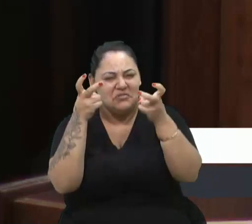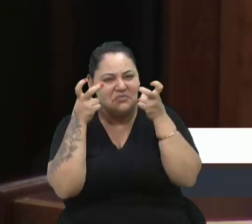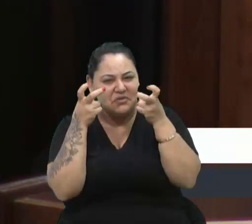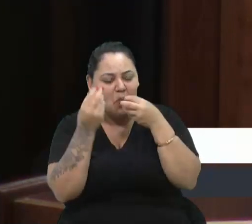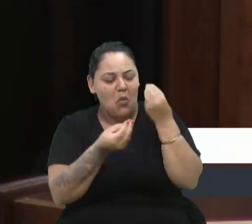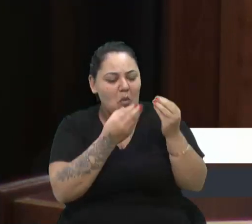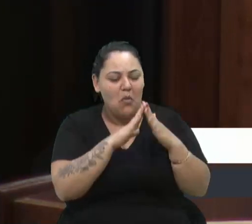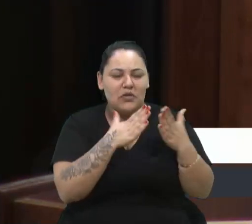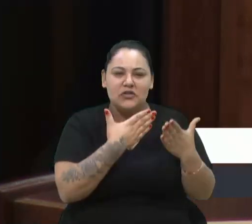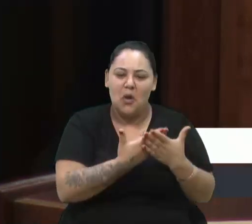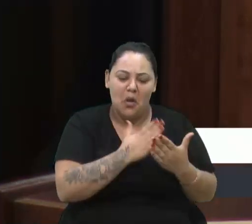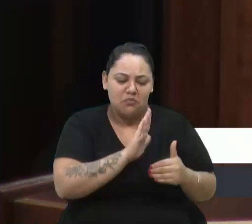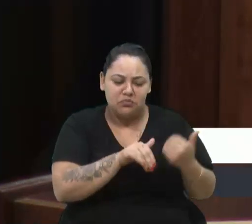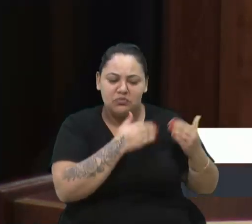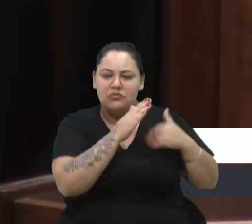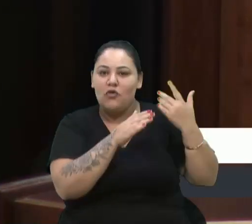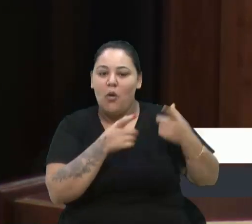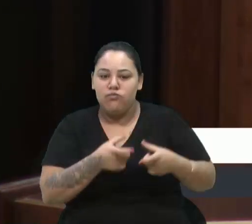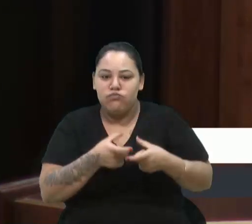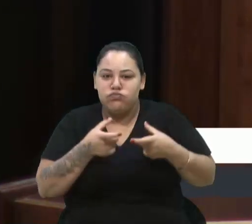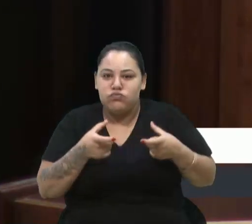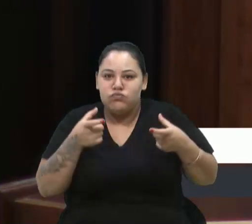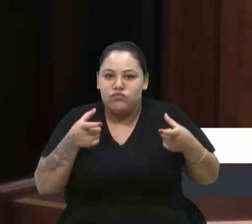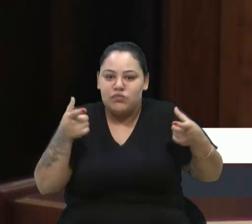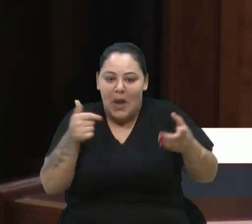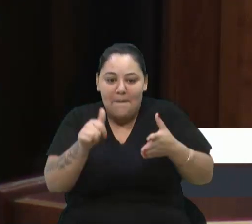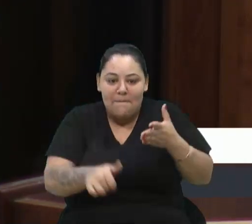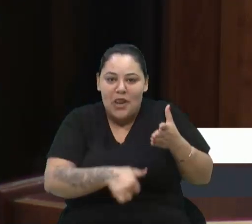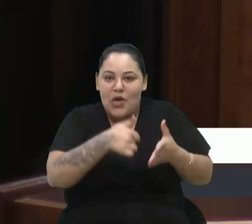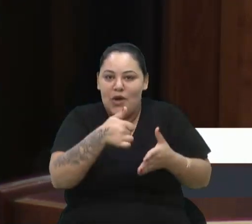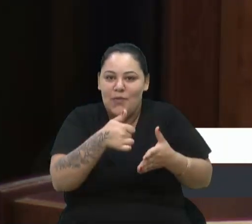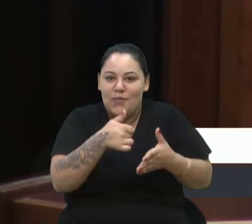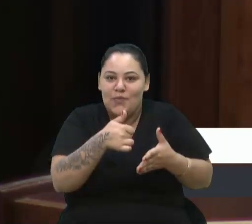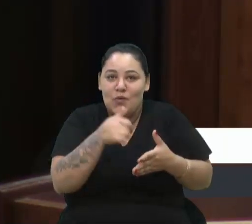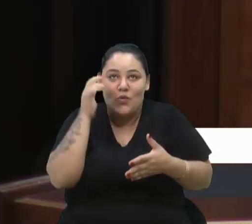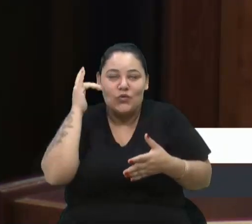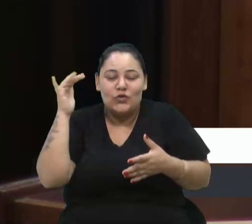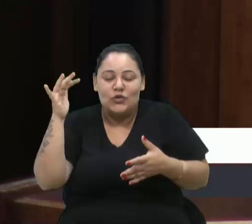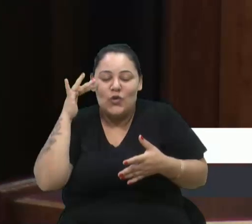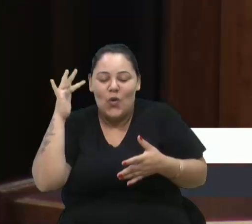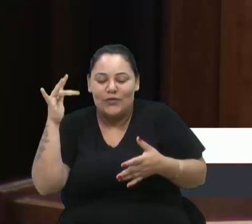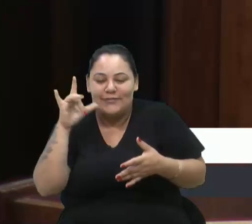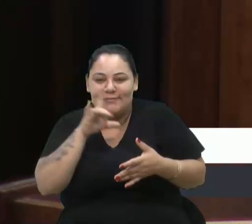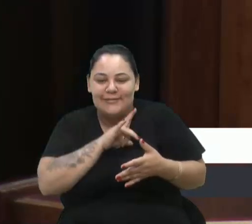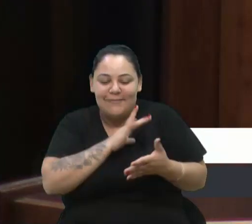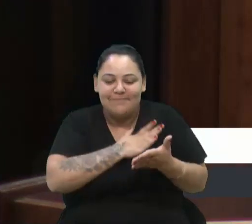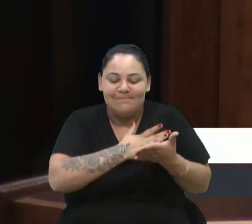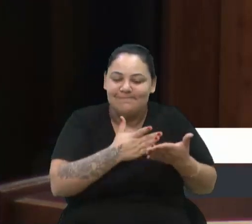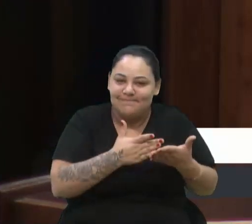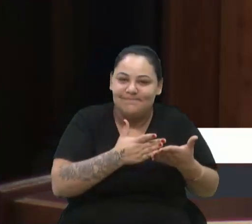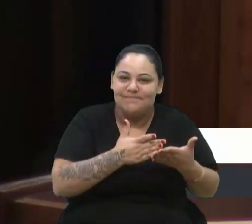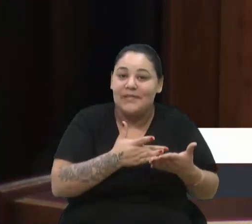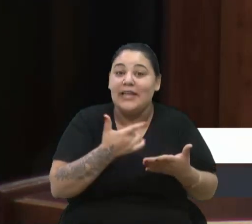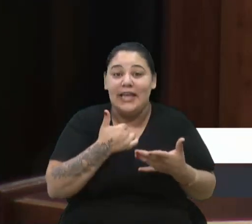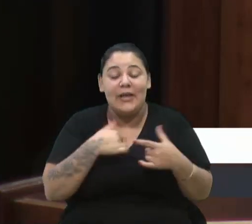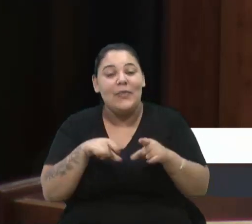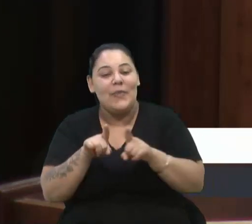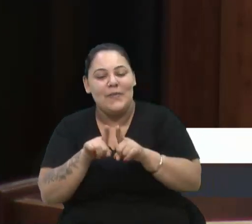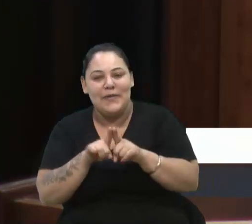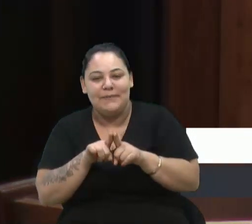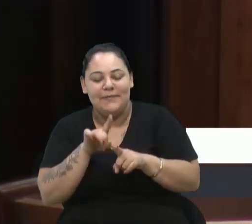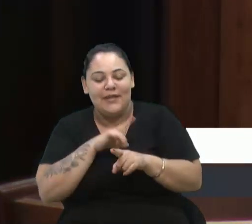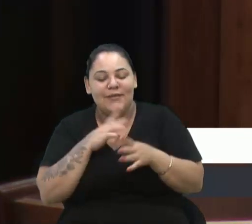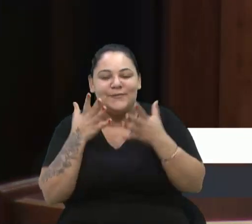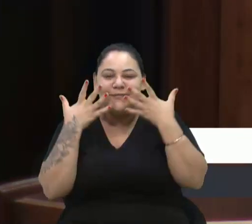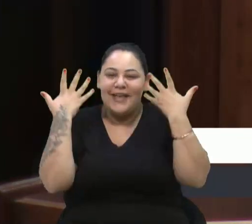cresceu e Melhorou a partir das sementes e sonhos que foram plantados no seu início também tenho